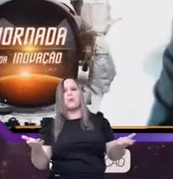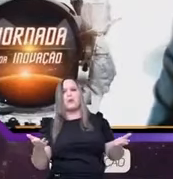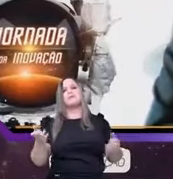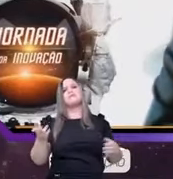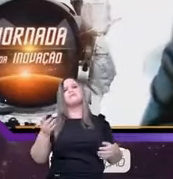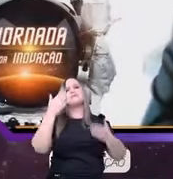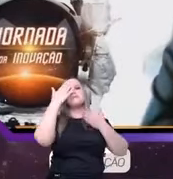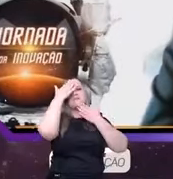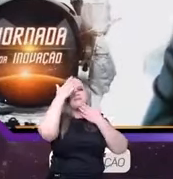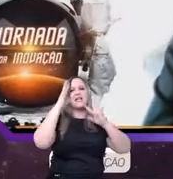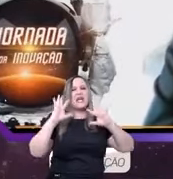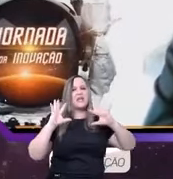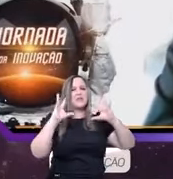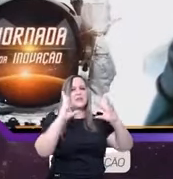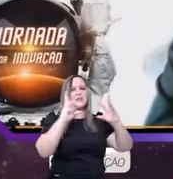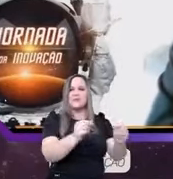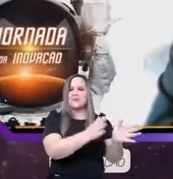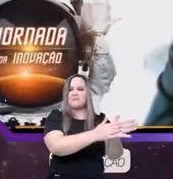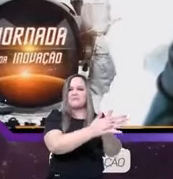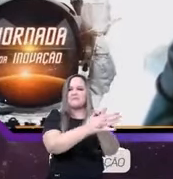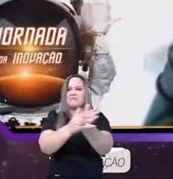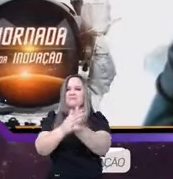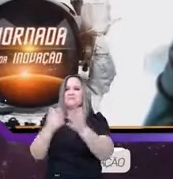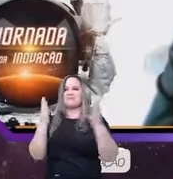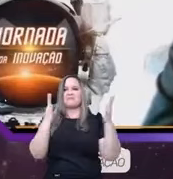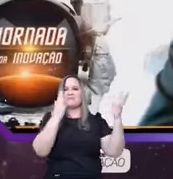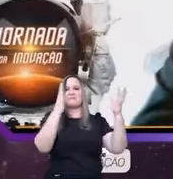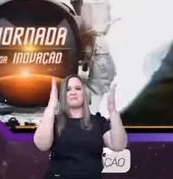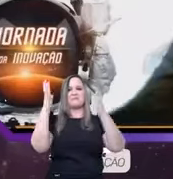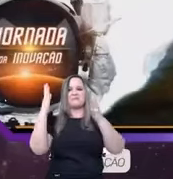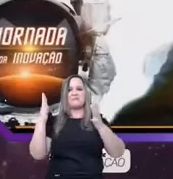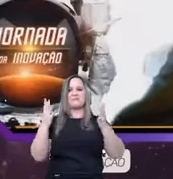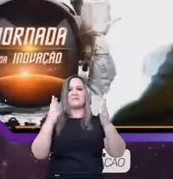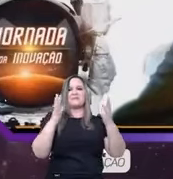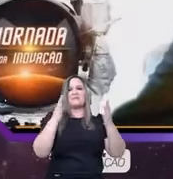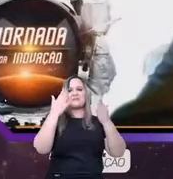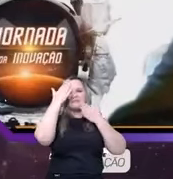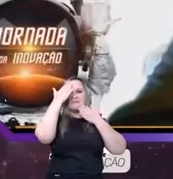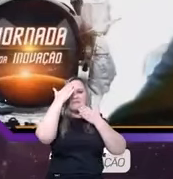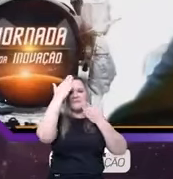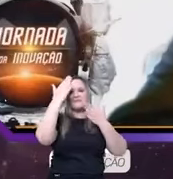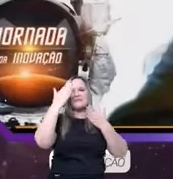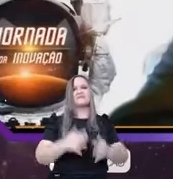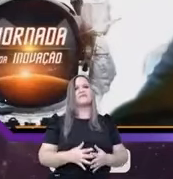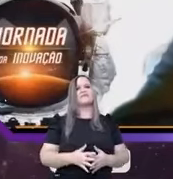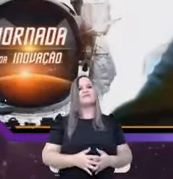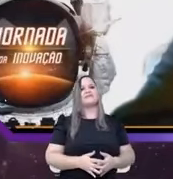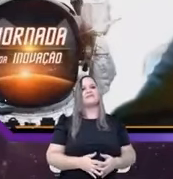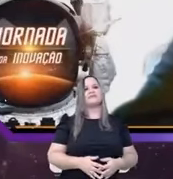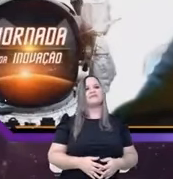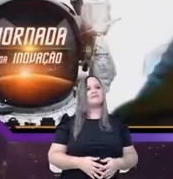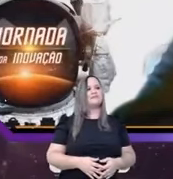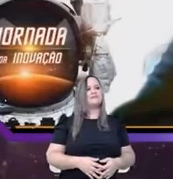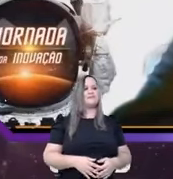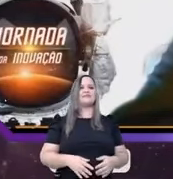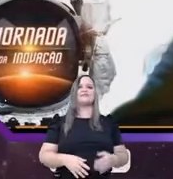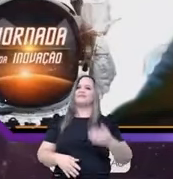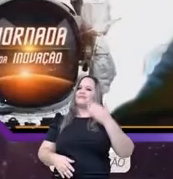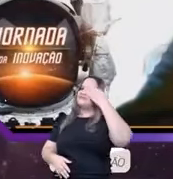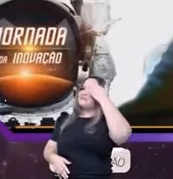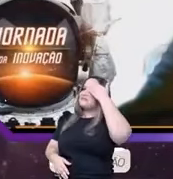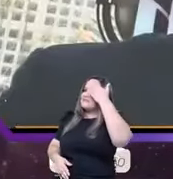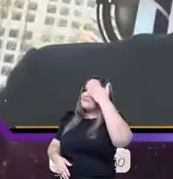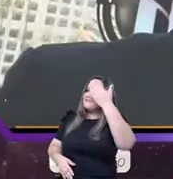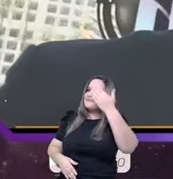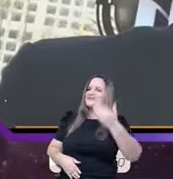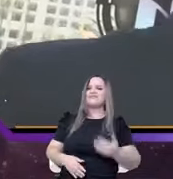todos, parabéns e estou à disposição. Valeu, pessoal. Obrigado, viu? Muito obrigado, João. Ainda bem que hoje